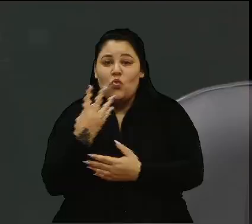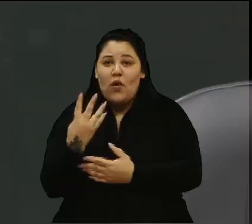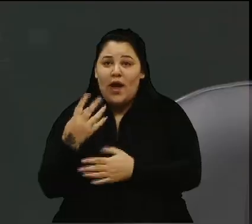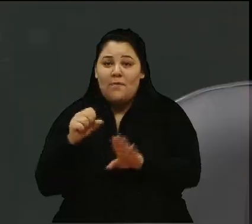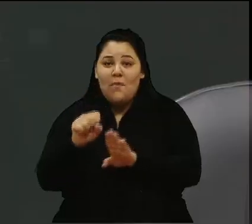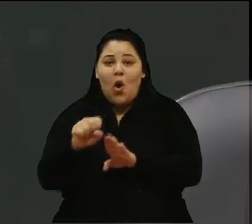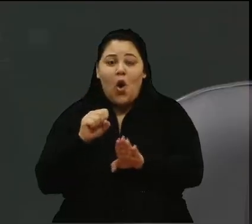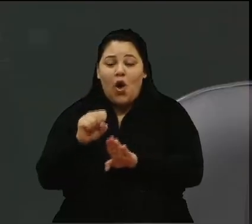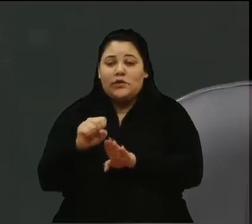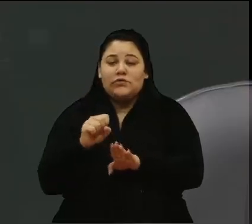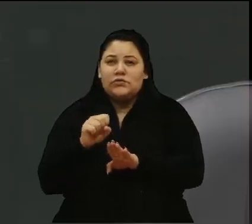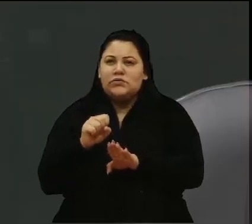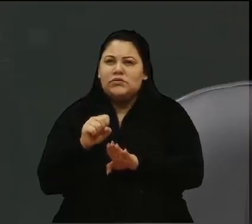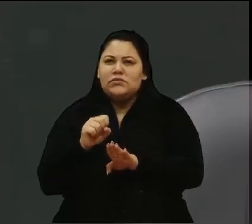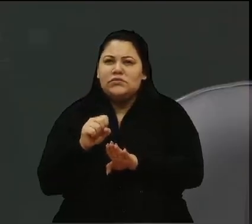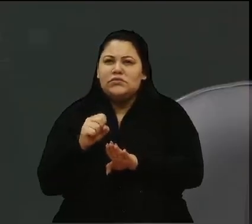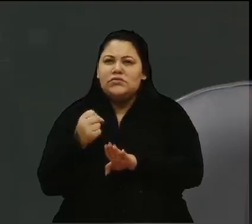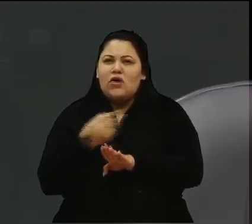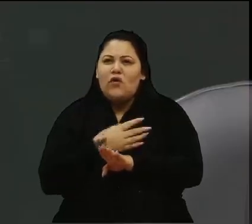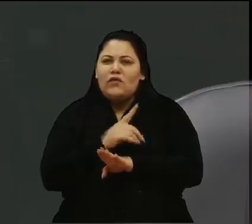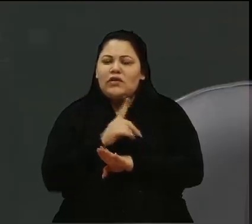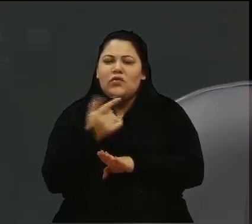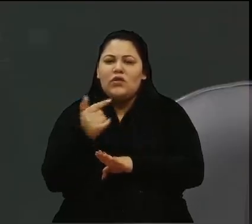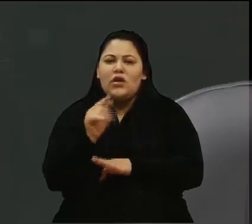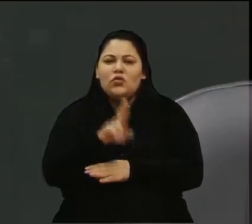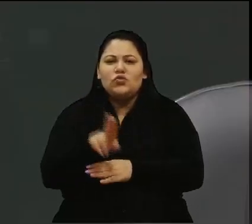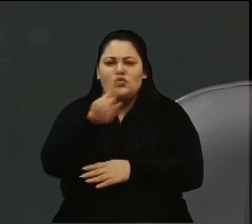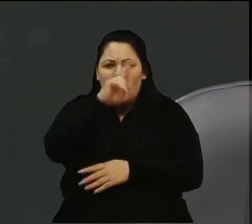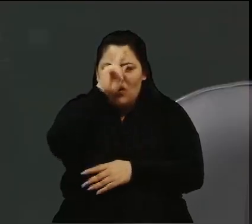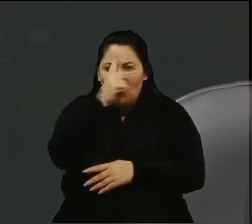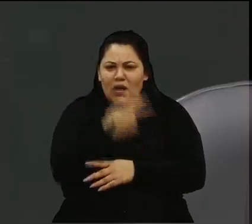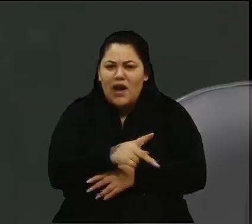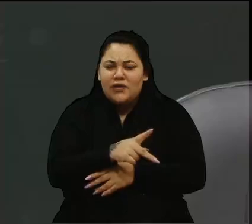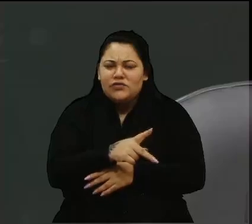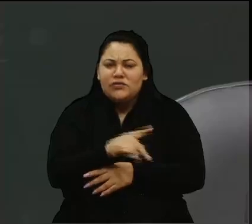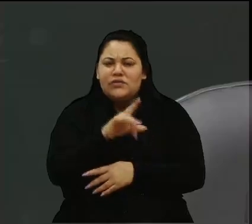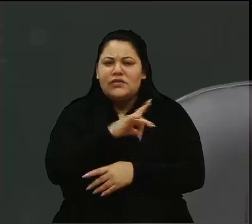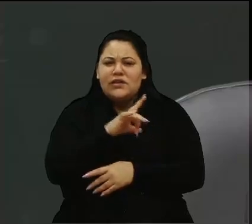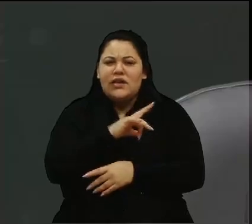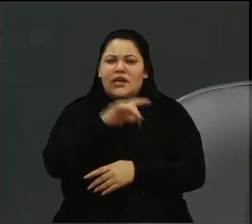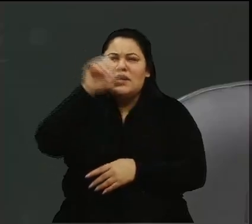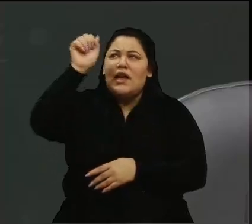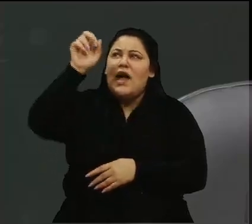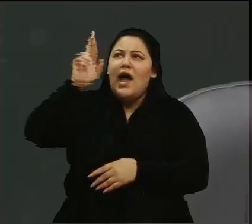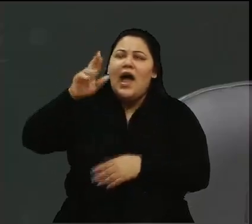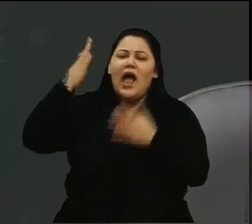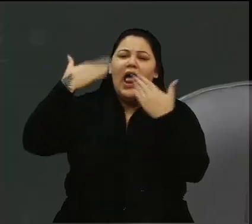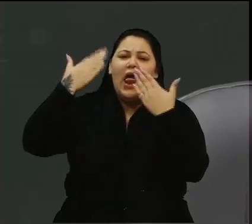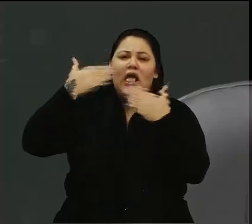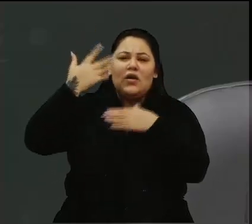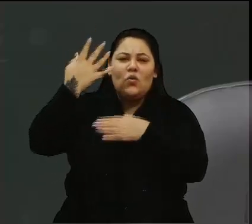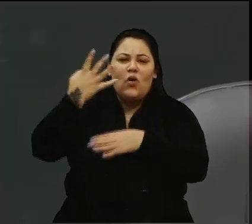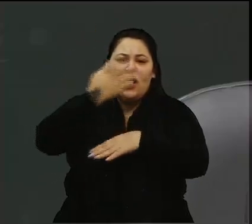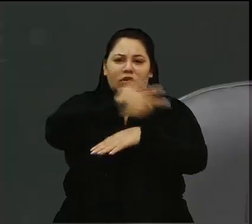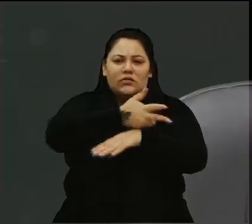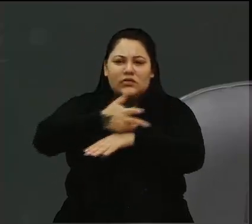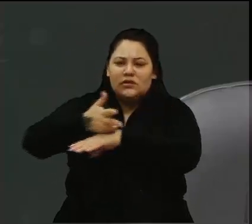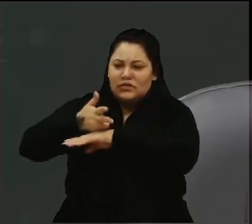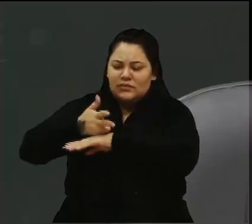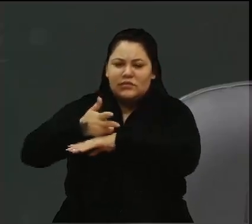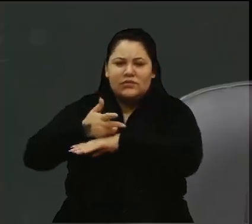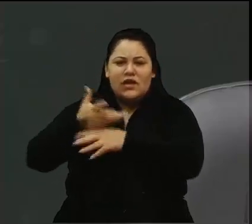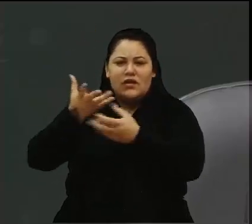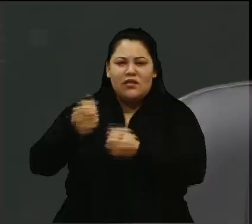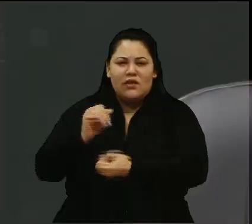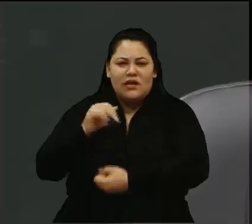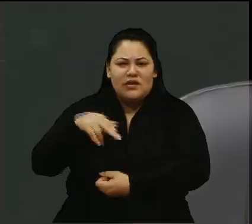e sem uso automáticos, equipados com ar-condicionado, 4 câmeras, receptor